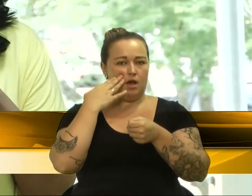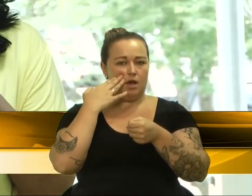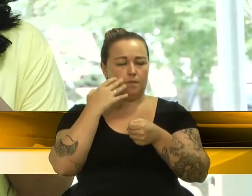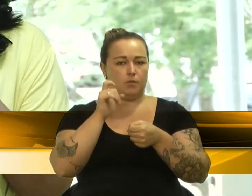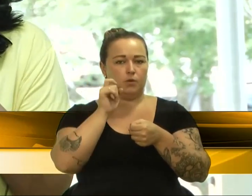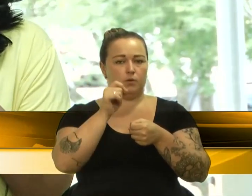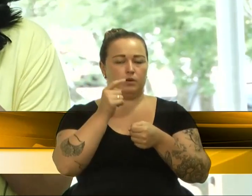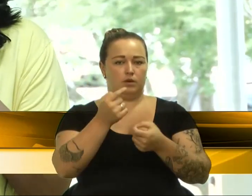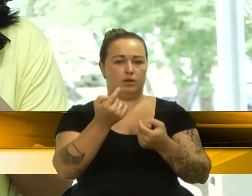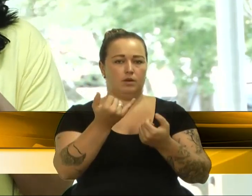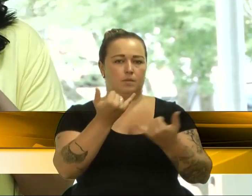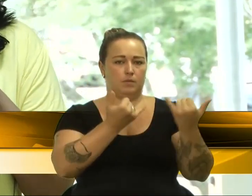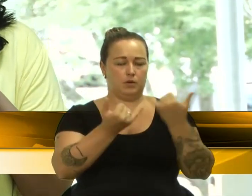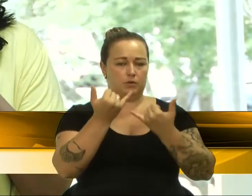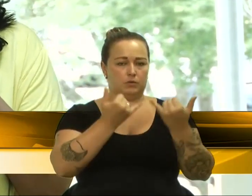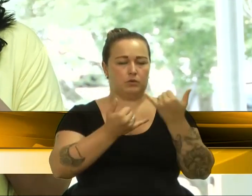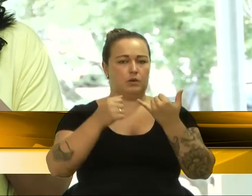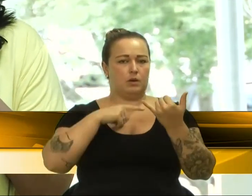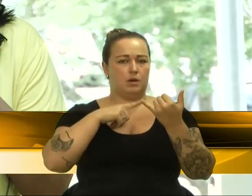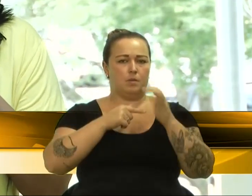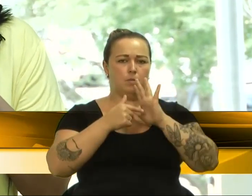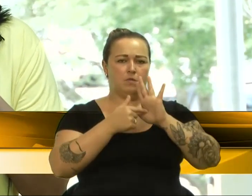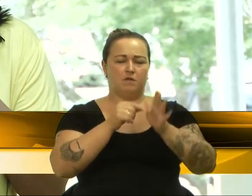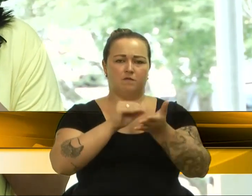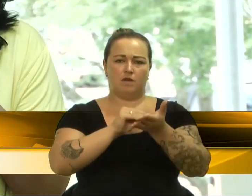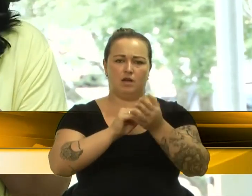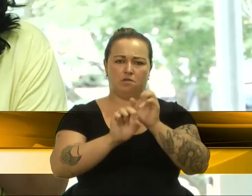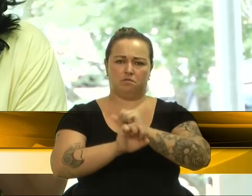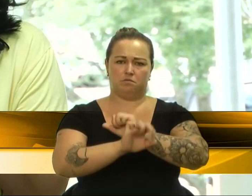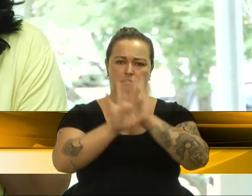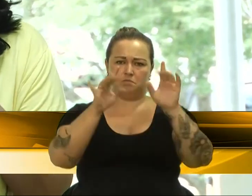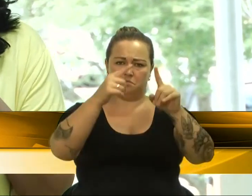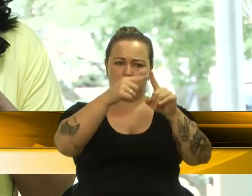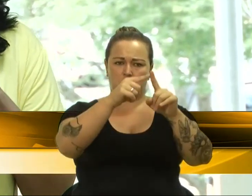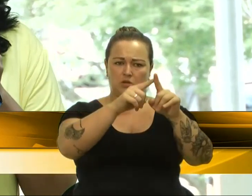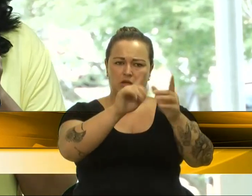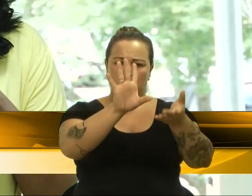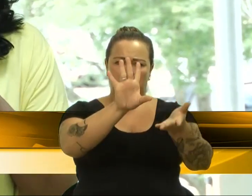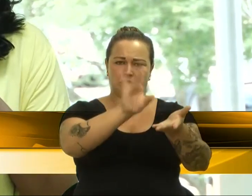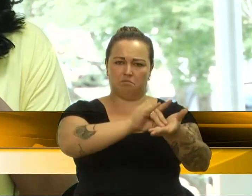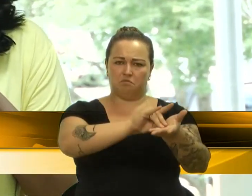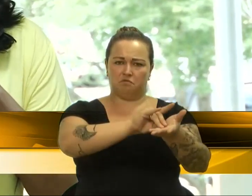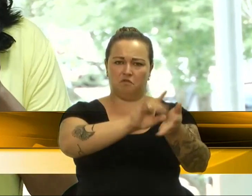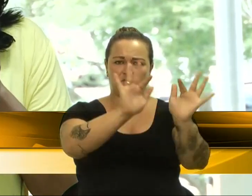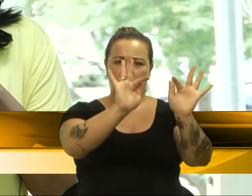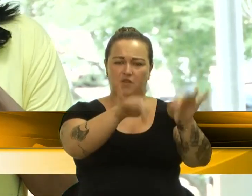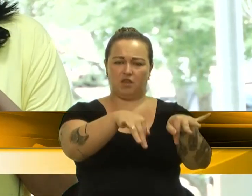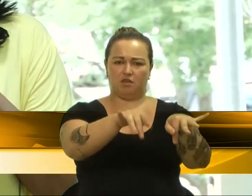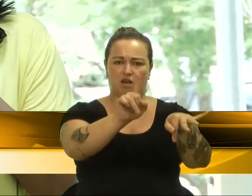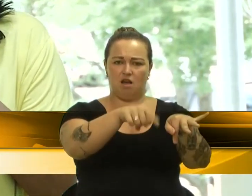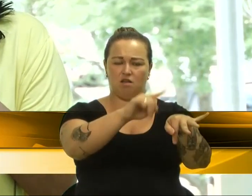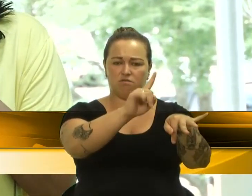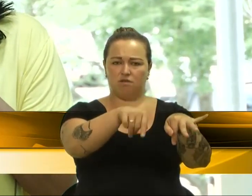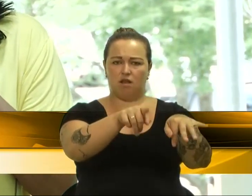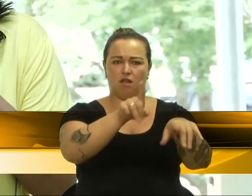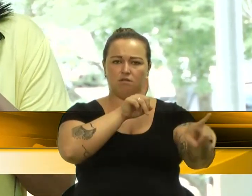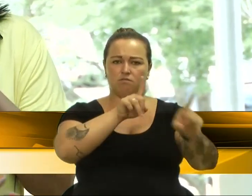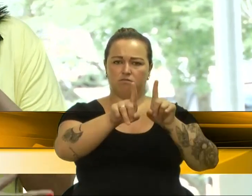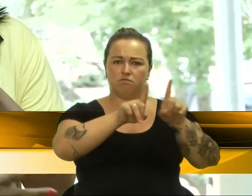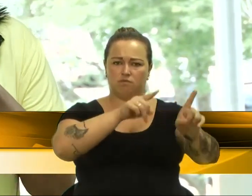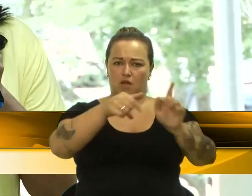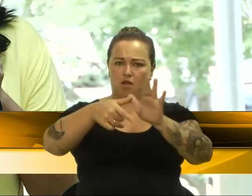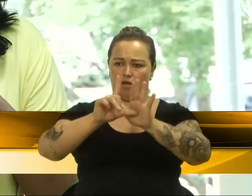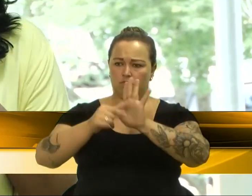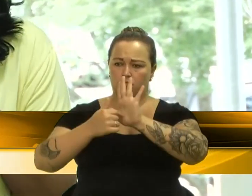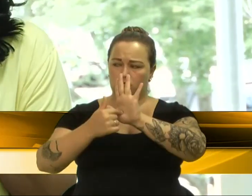faltando transparência para uma decisão tão enérgica, que foi cancelar uma licitação em andamento, que foi apresentado aqui na Câmara de Vereadores. A